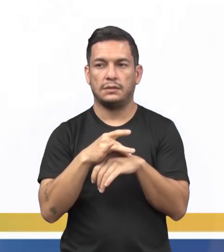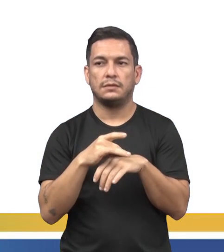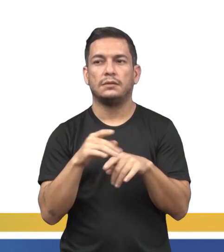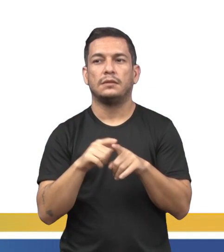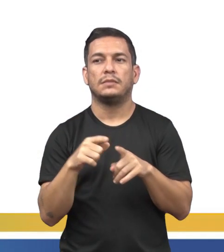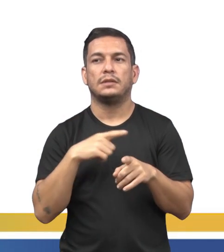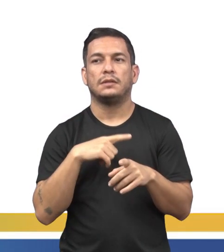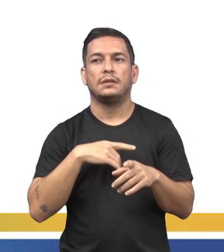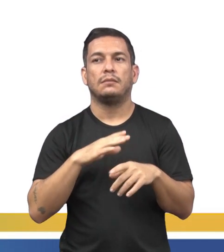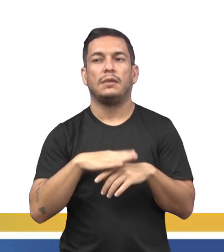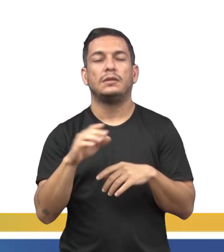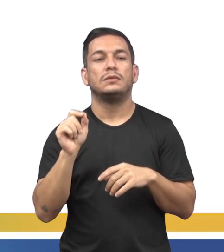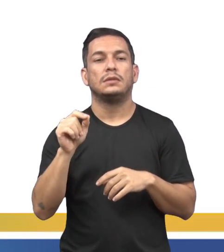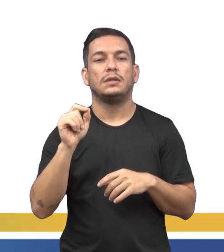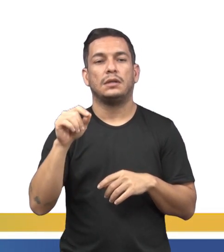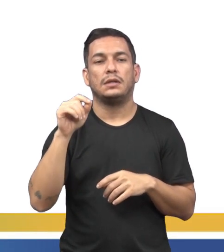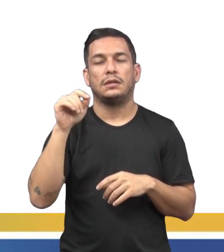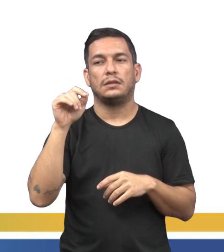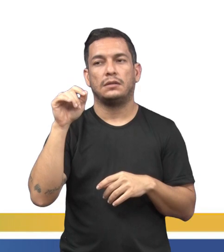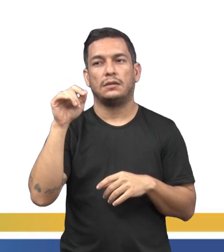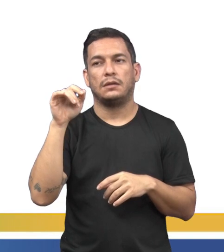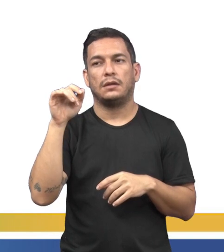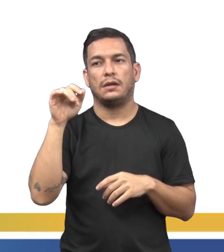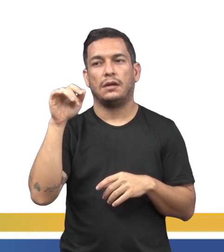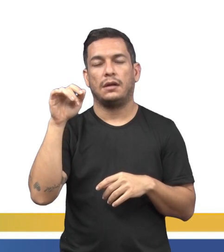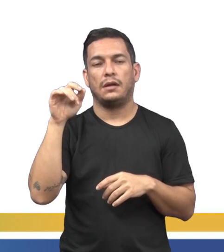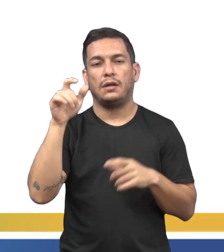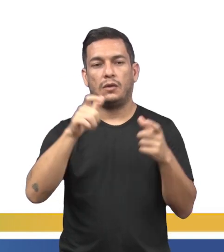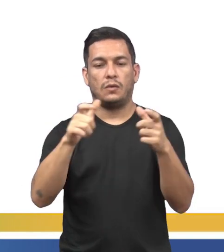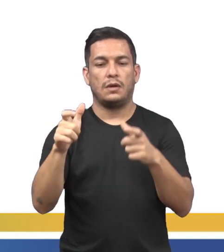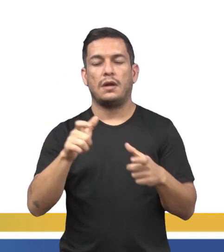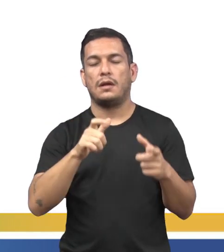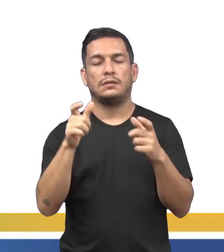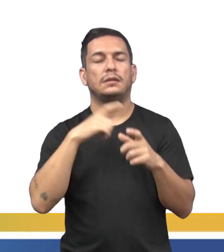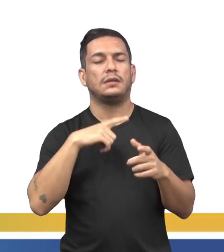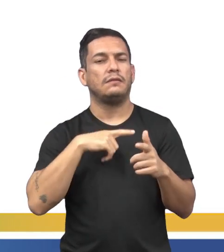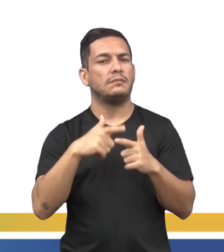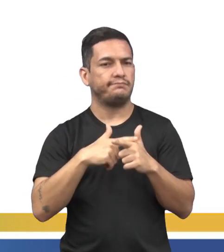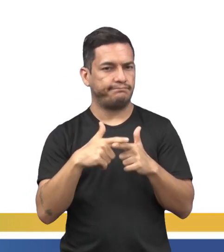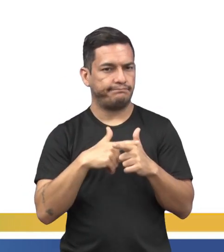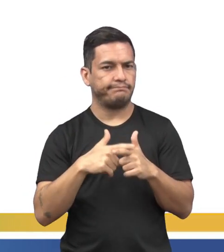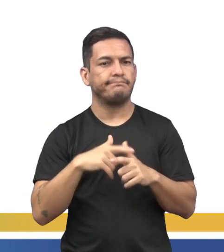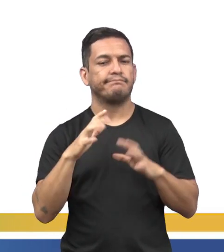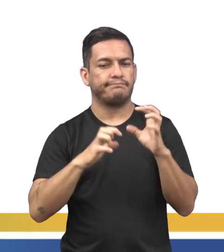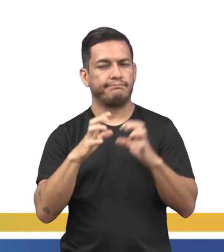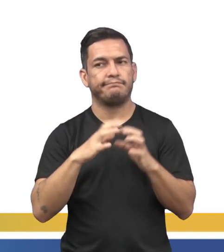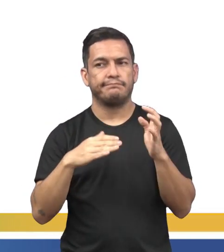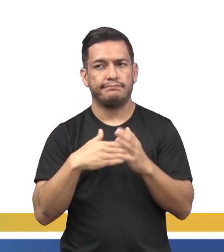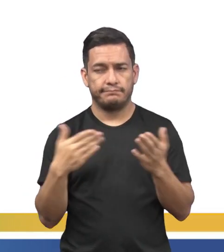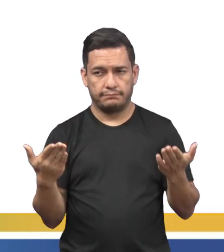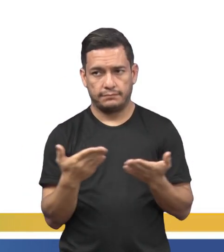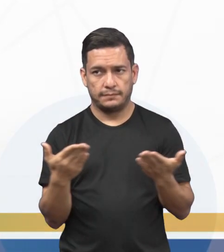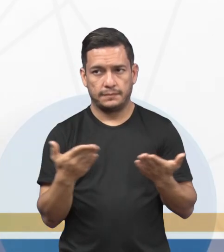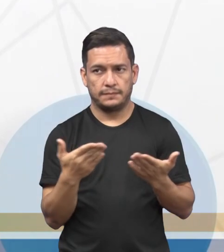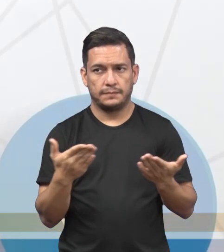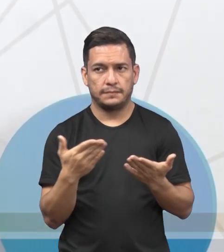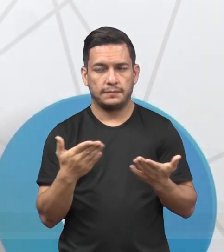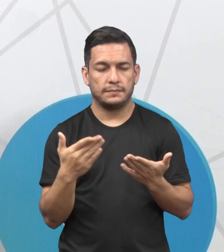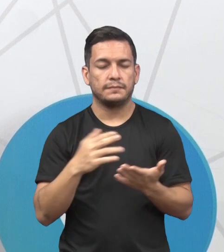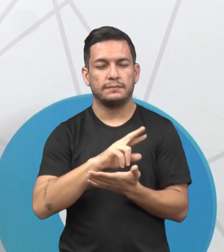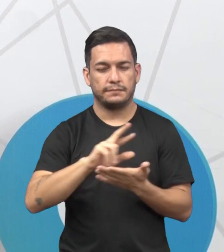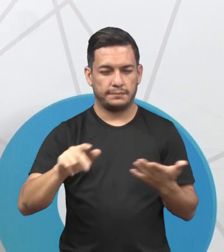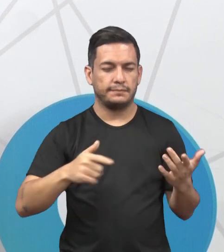concentra em sua maioria no Oriente Médio e nessa região ela foi um berço de vários conflitos e ainda é até hoje uma região com